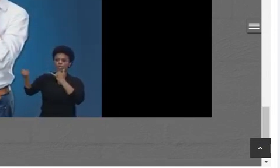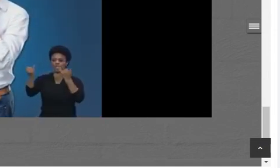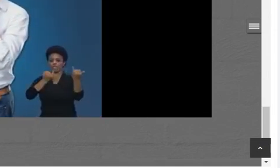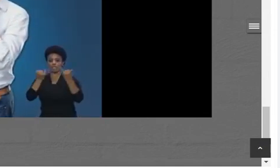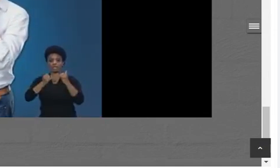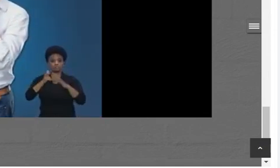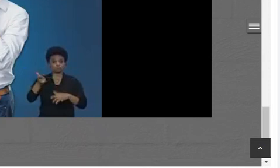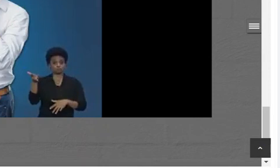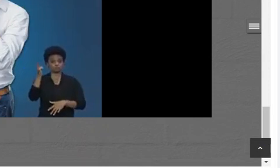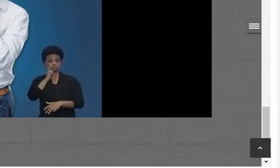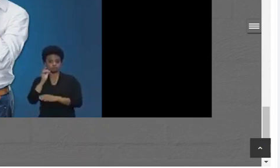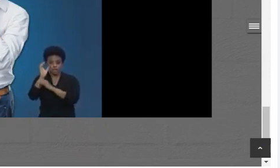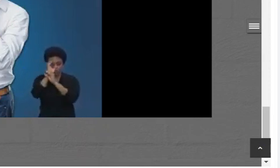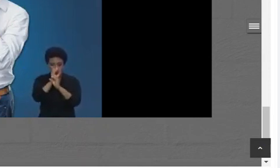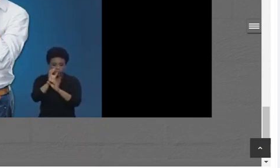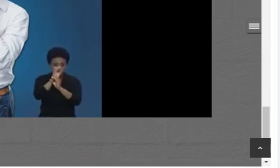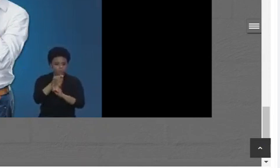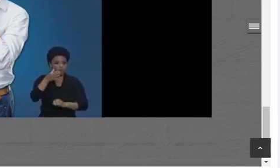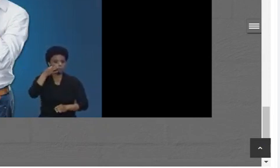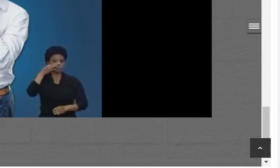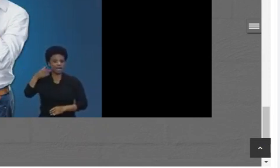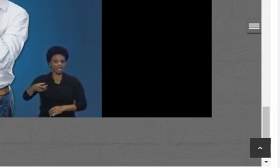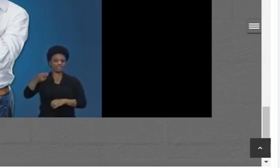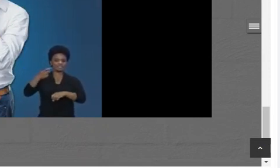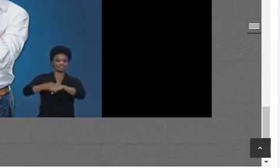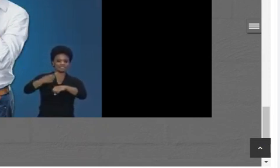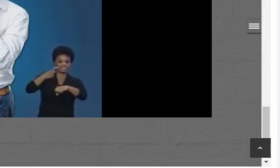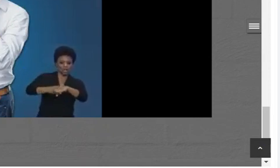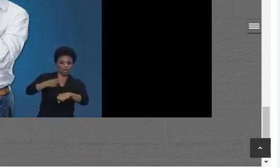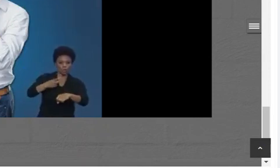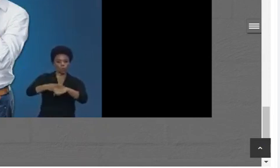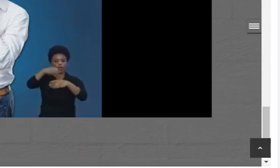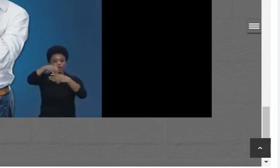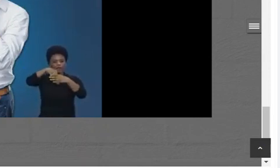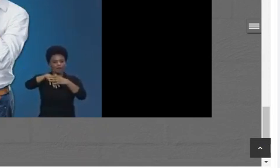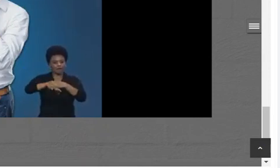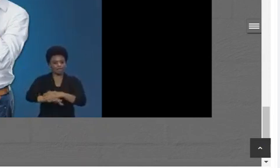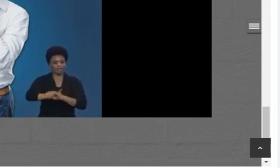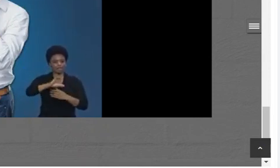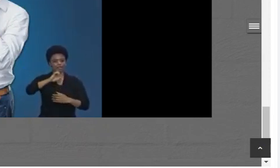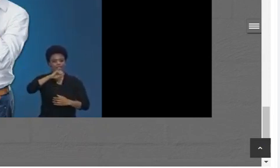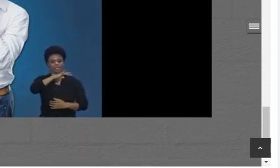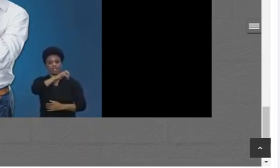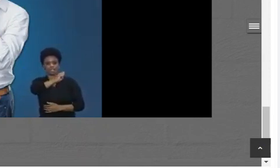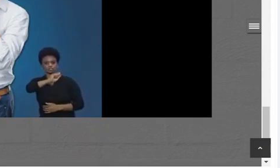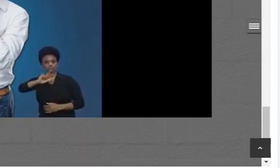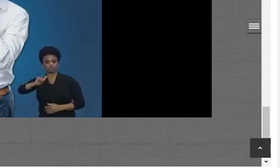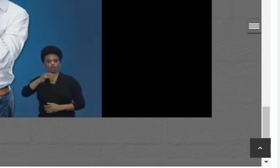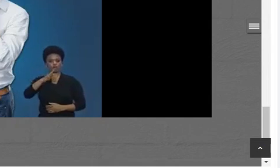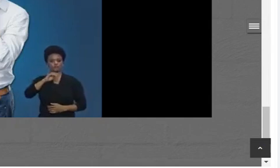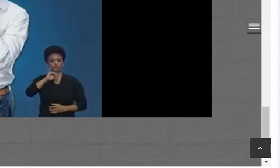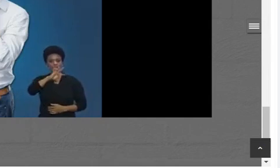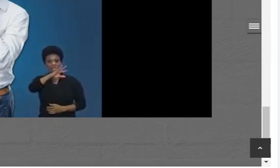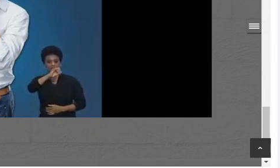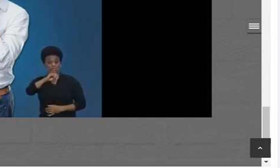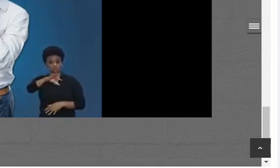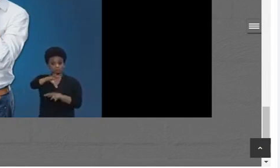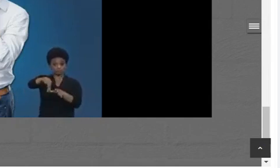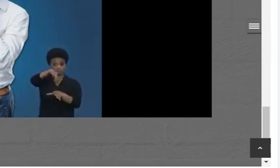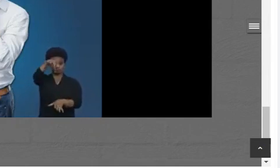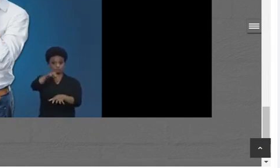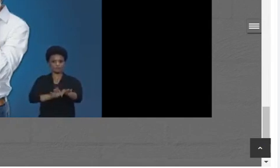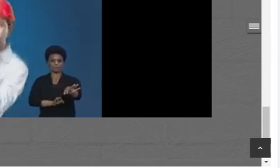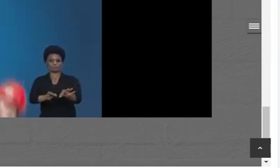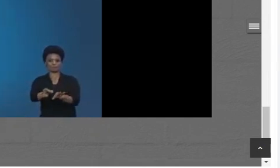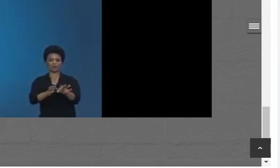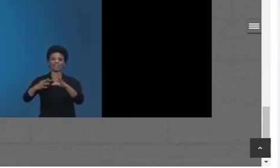na sondagem, como a presença de rochas, de aterro ou de lençol freático, vão influenciar nas decisões sobre o projeto.